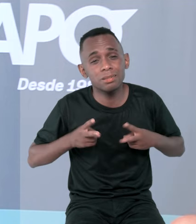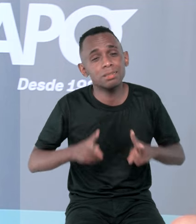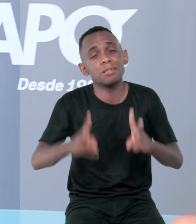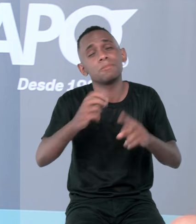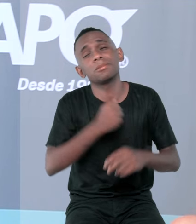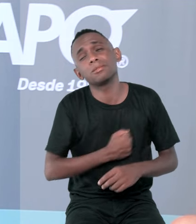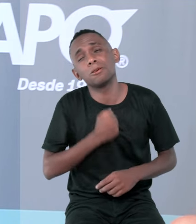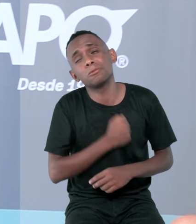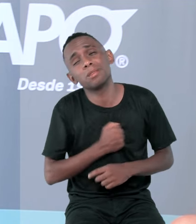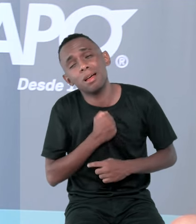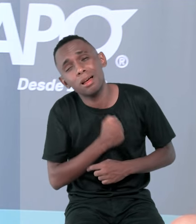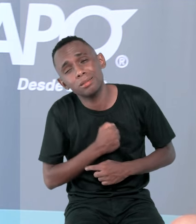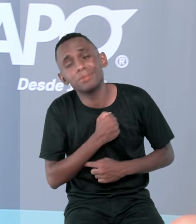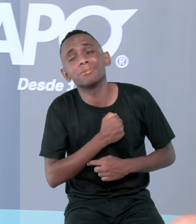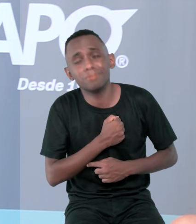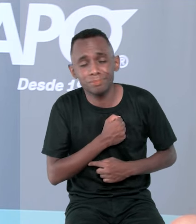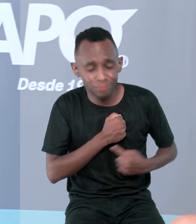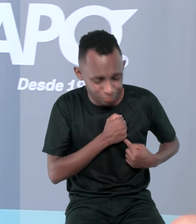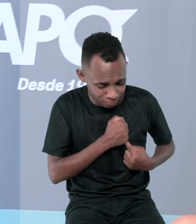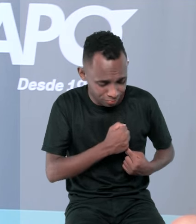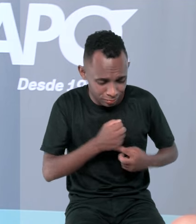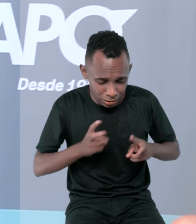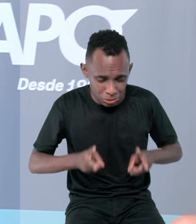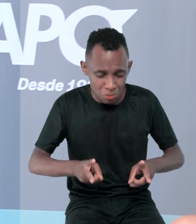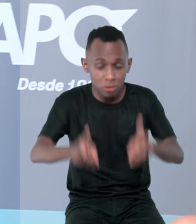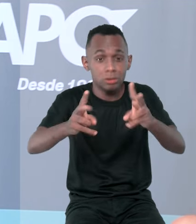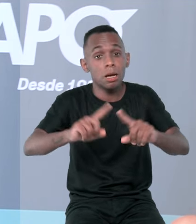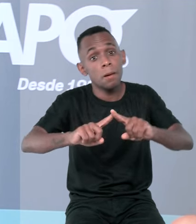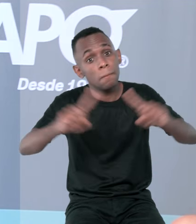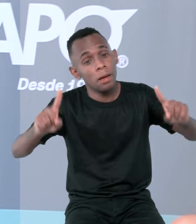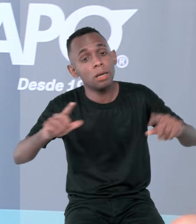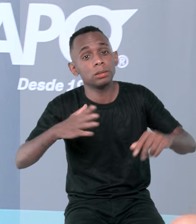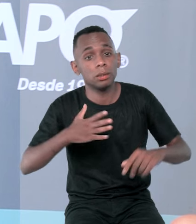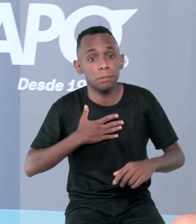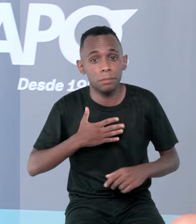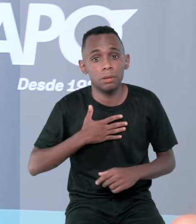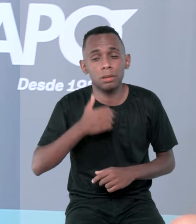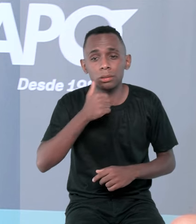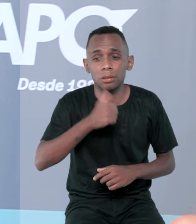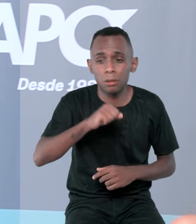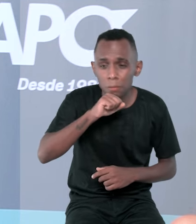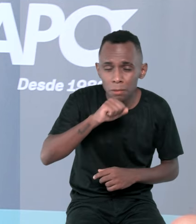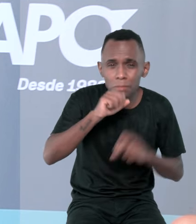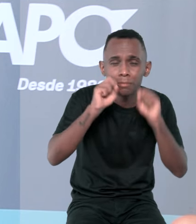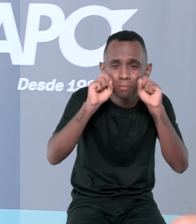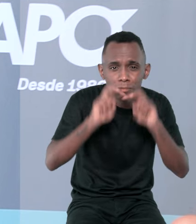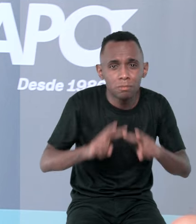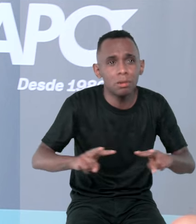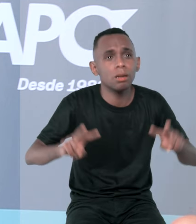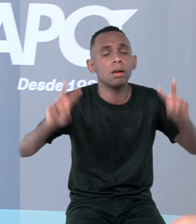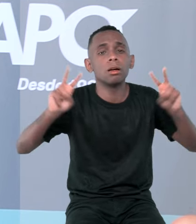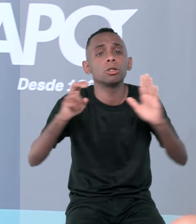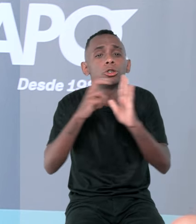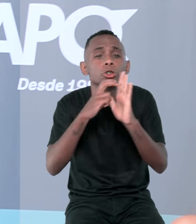falta. A falta será a companheira. Entretanto, quando minha mãe levantava os olhos e percebia a vista, quando pela